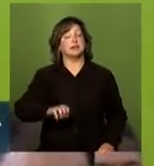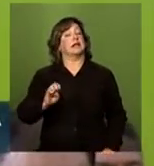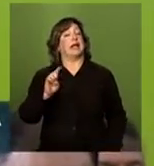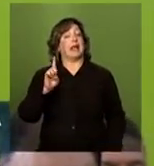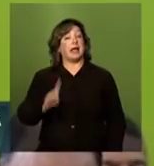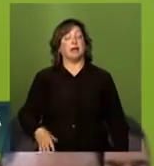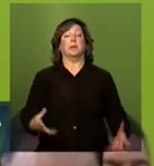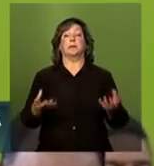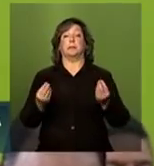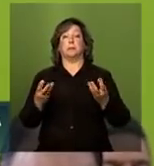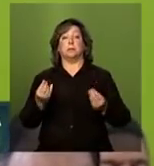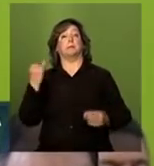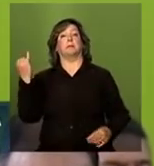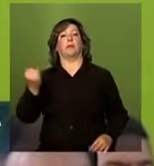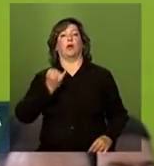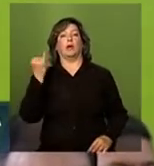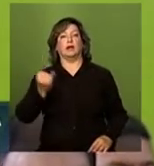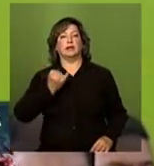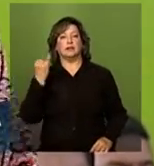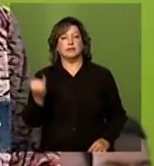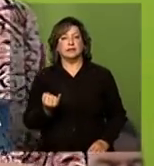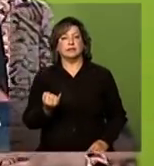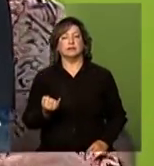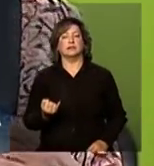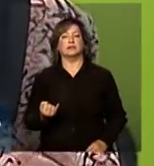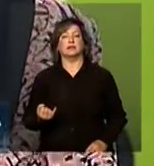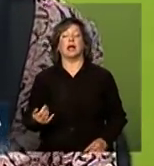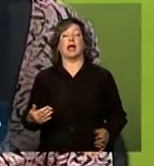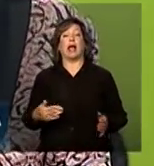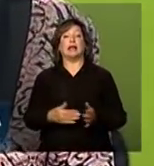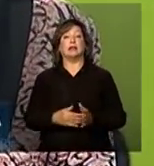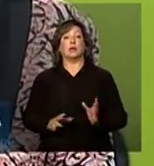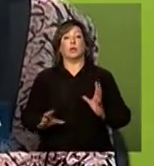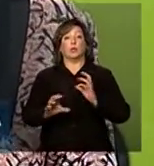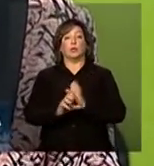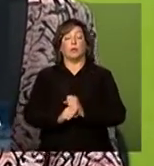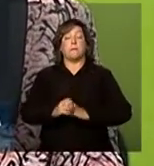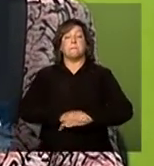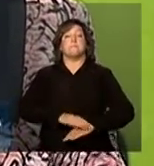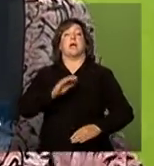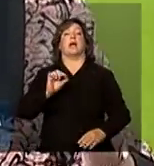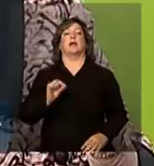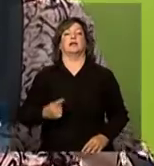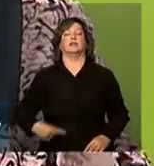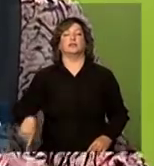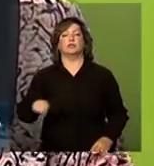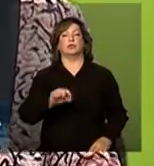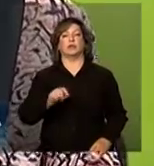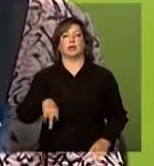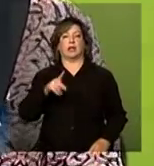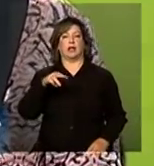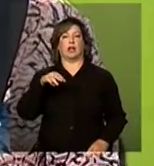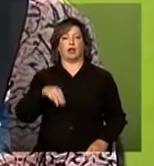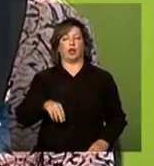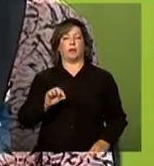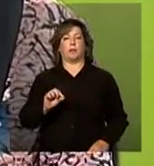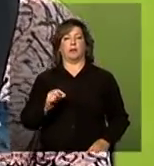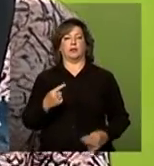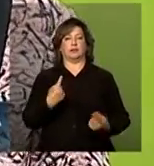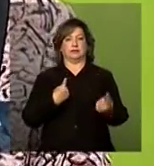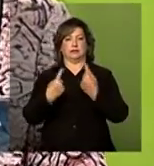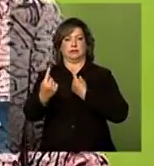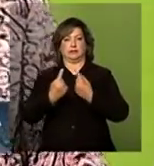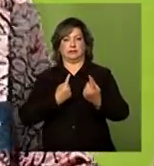tão importantes e até mais numerosas do que os quilômetros das